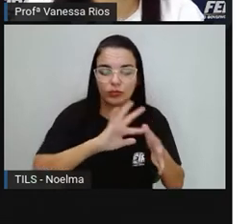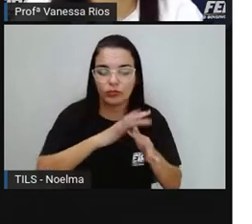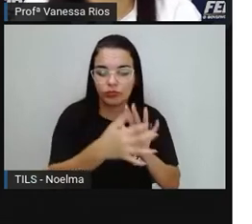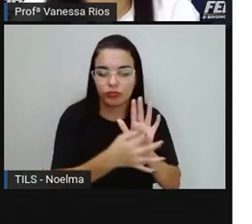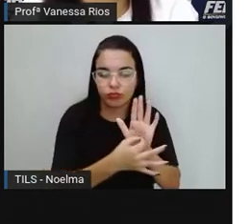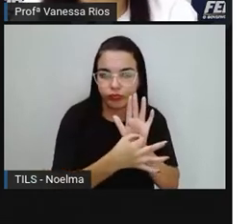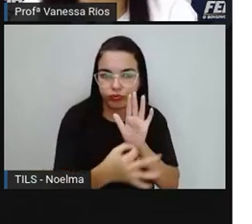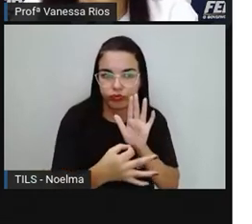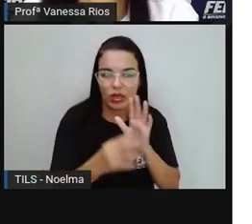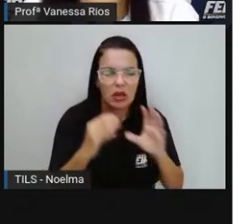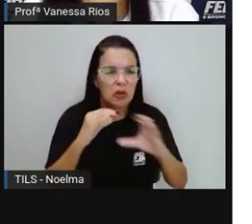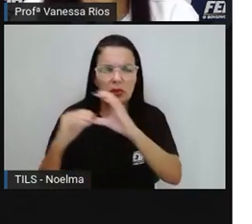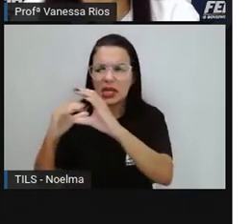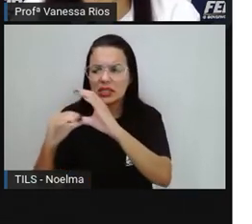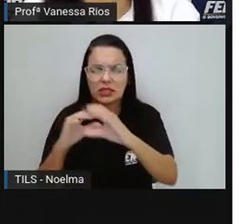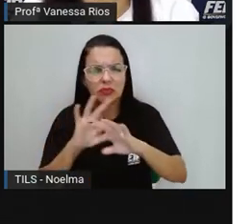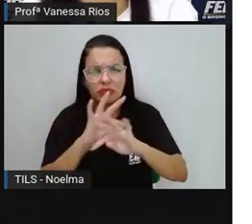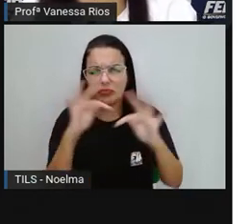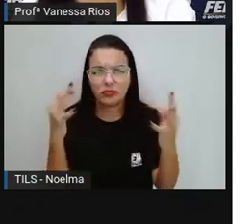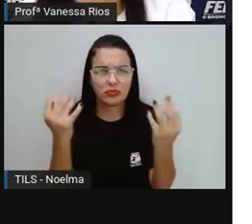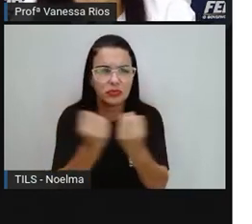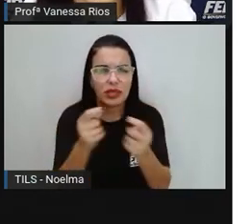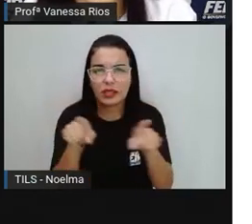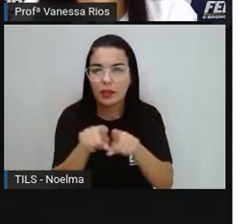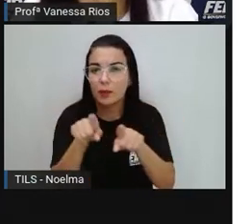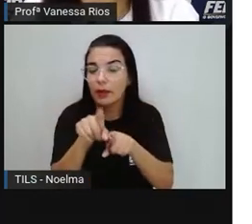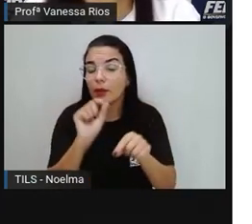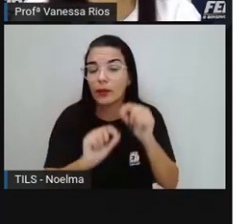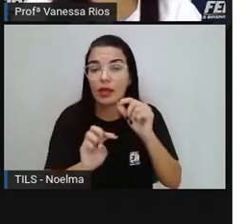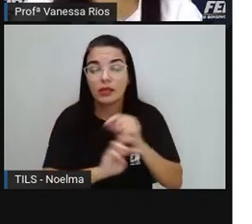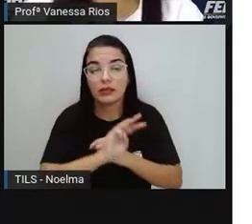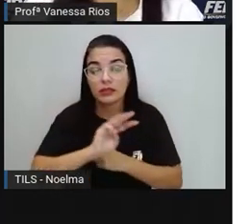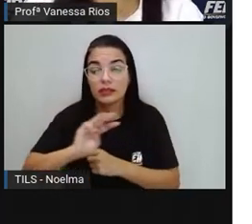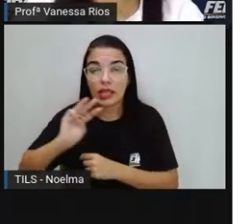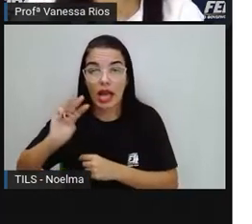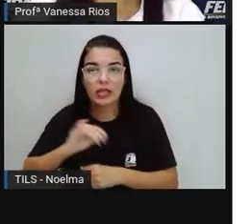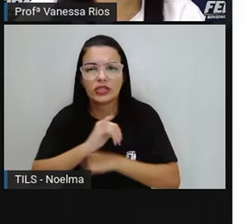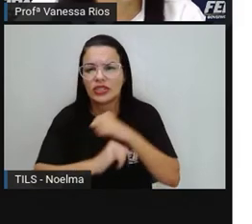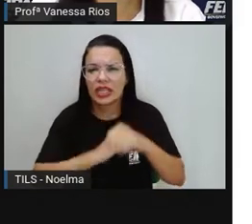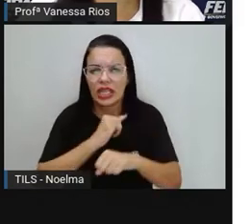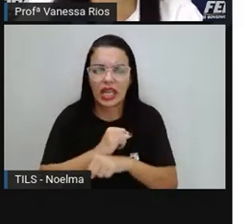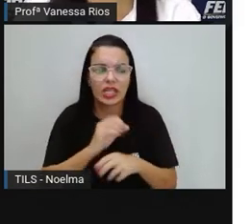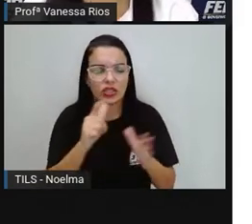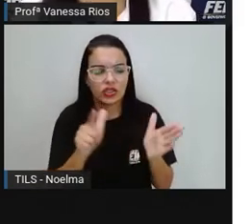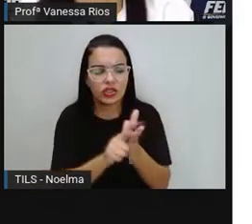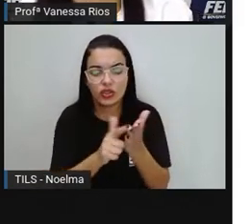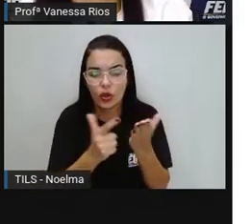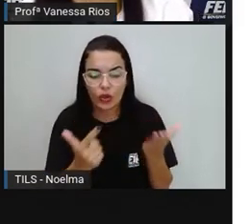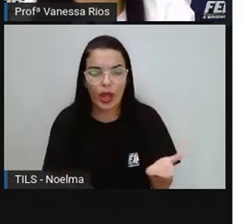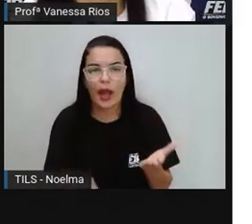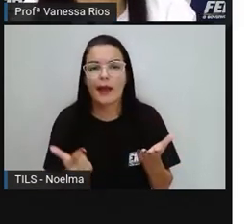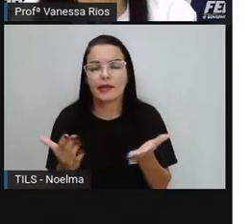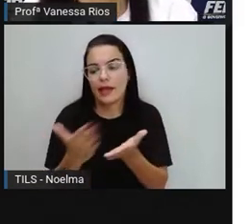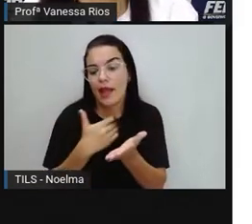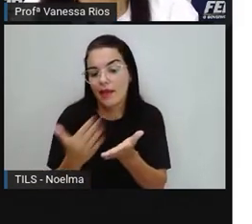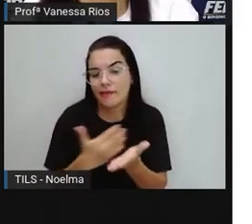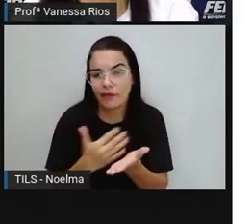diversos meios de comunicação, inclusive aí nos sites, né? Em jornais, em